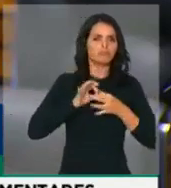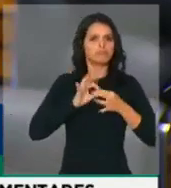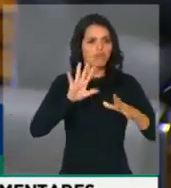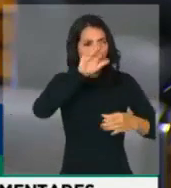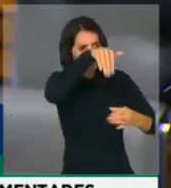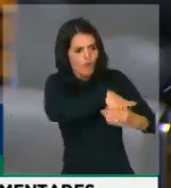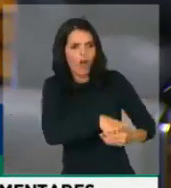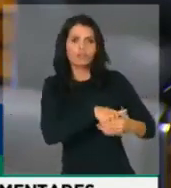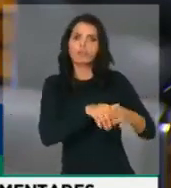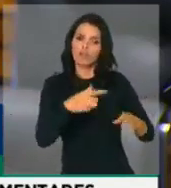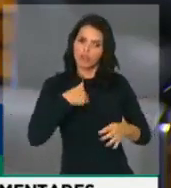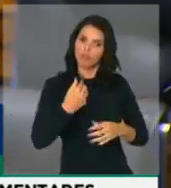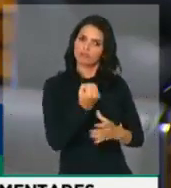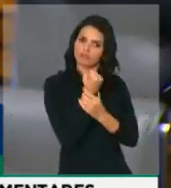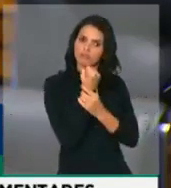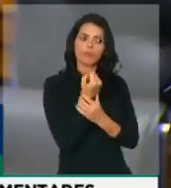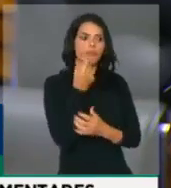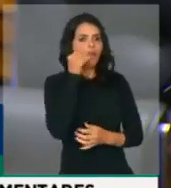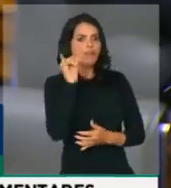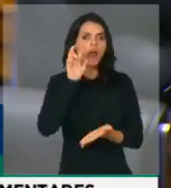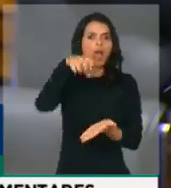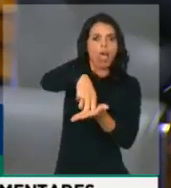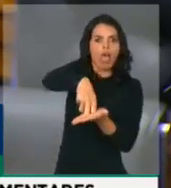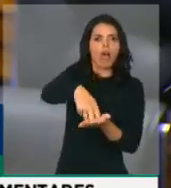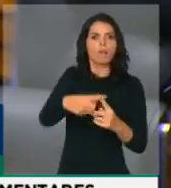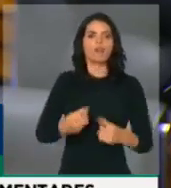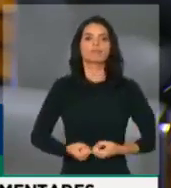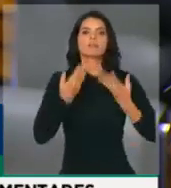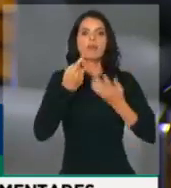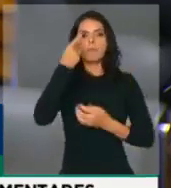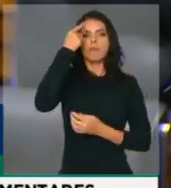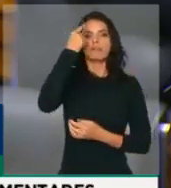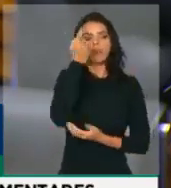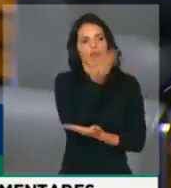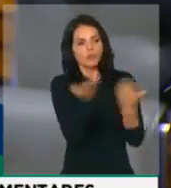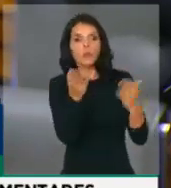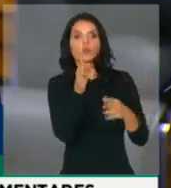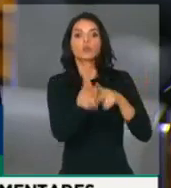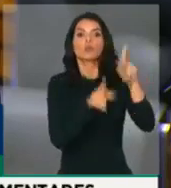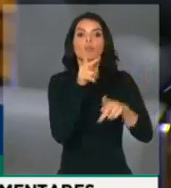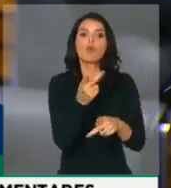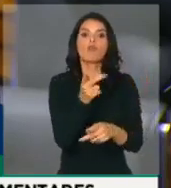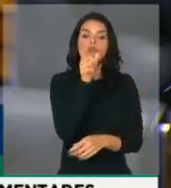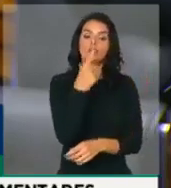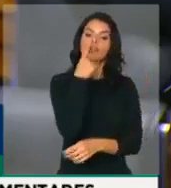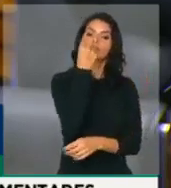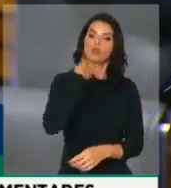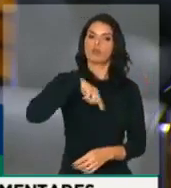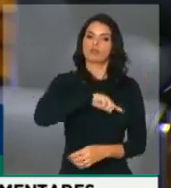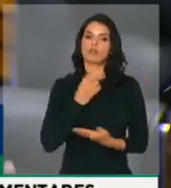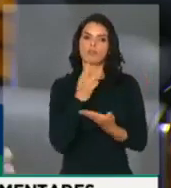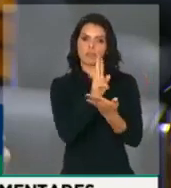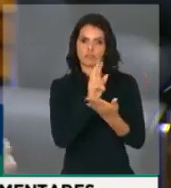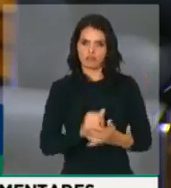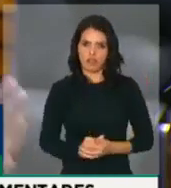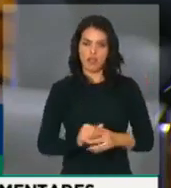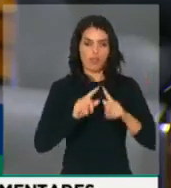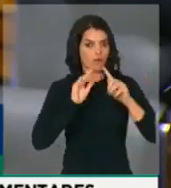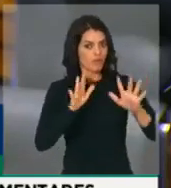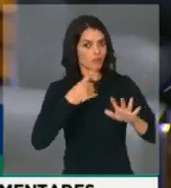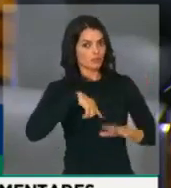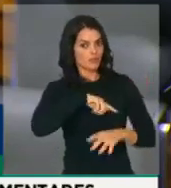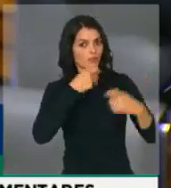voto, para que aqui ninguém seja penalizado por expressar um pensamento daqueles que fizeram chegar até aqui. Mas, para isso, a gente precisa também